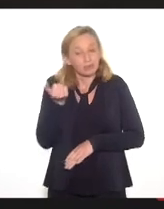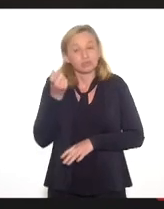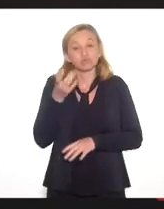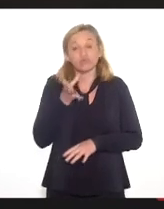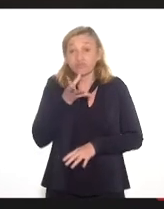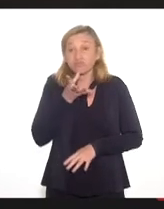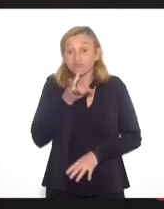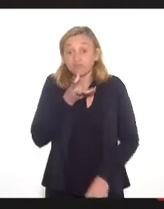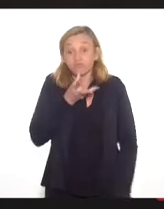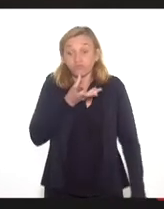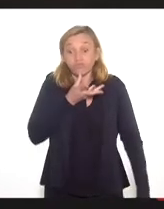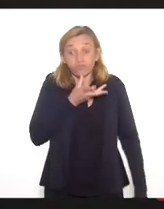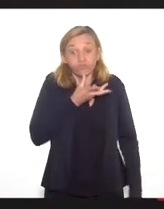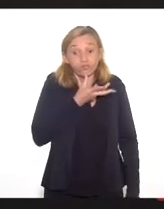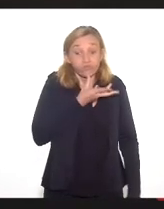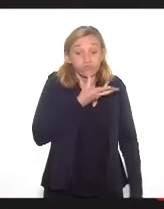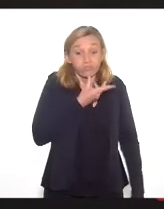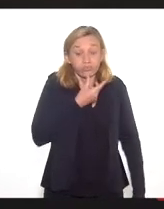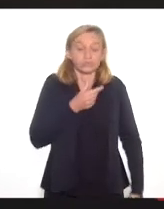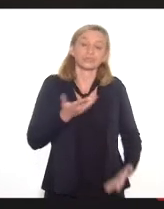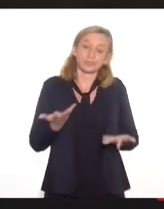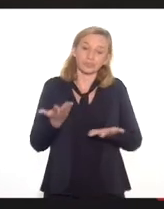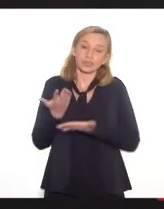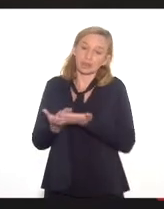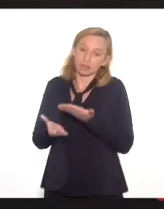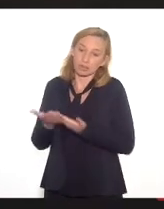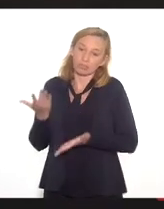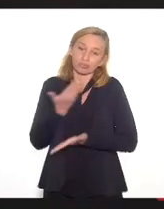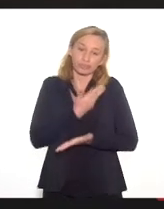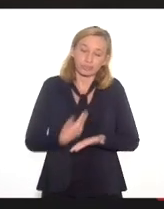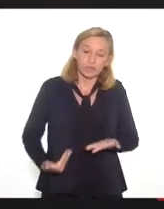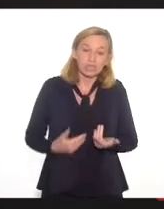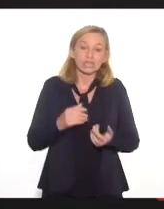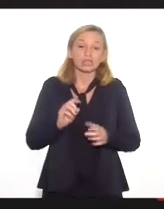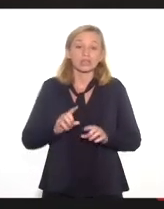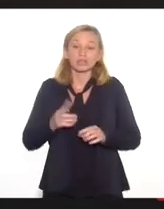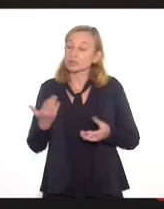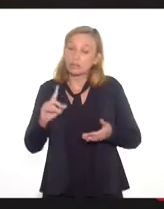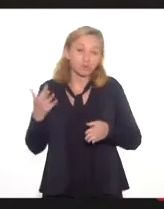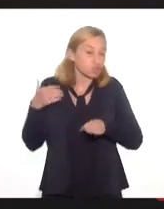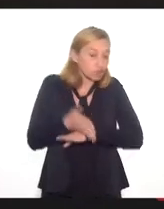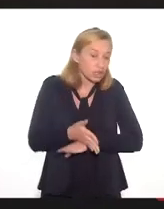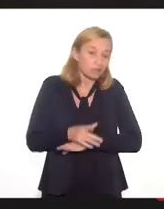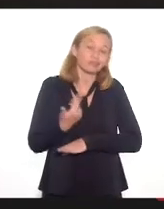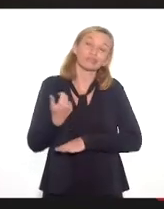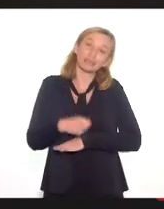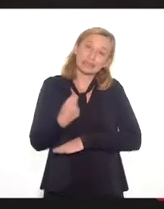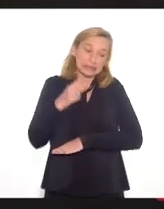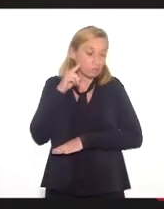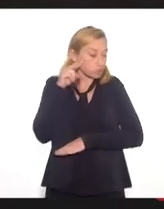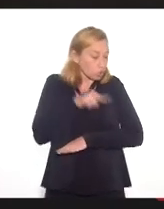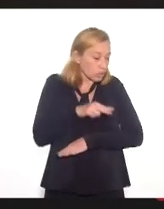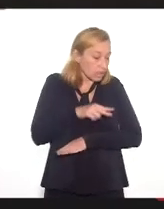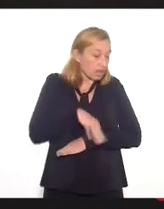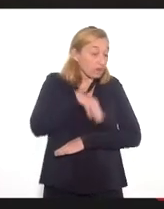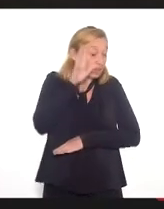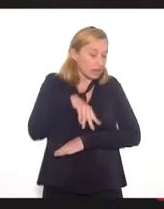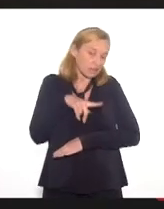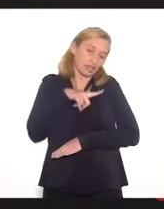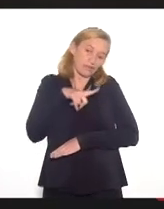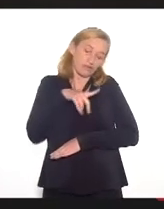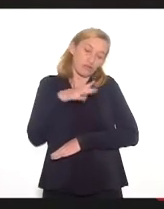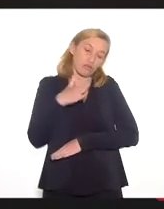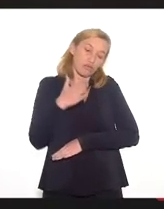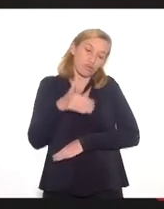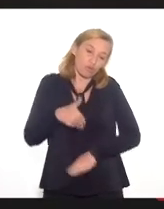demora pelas mãos do governo enquanto isso não chega nós precisamos olhar para quem tem fome hoje